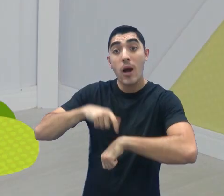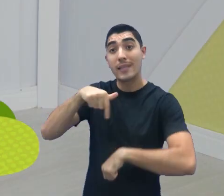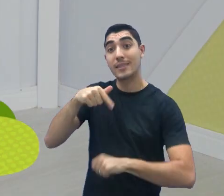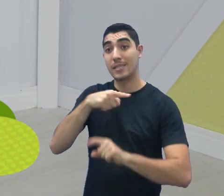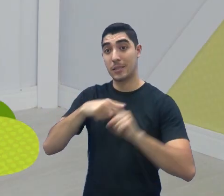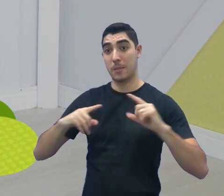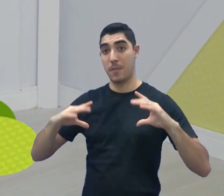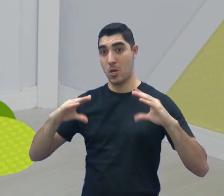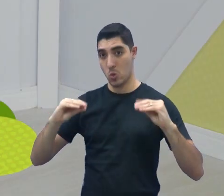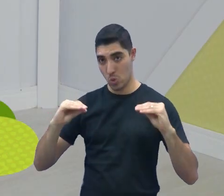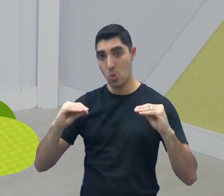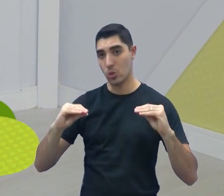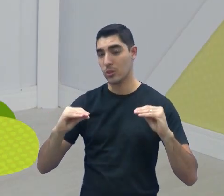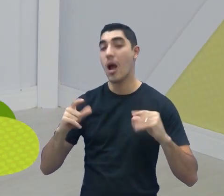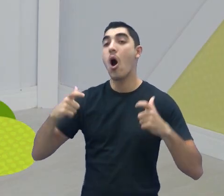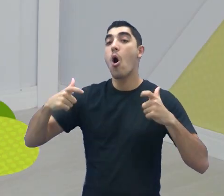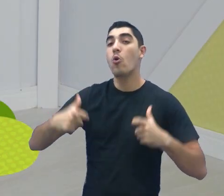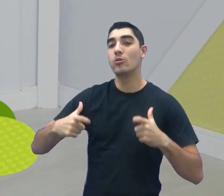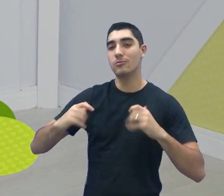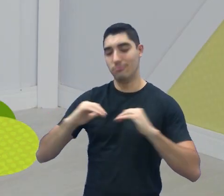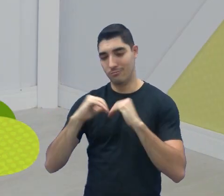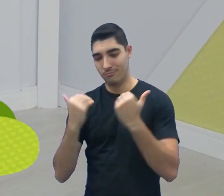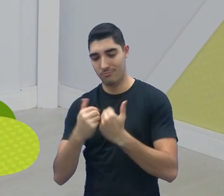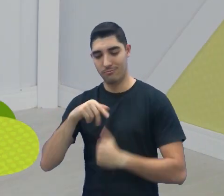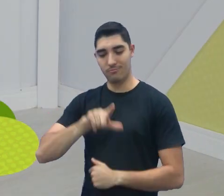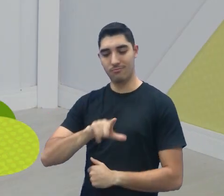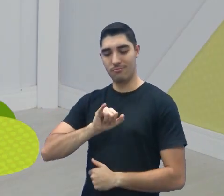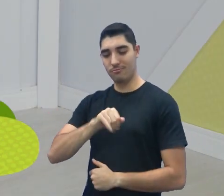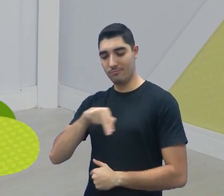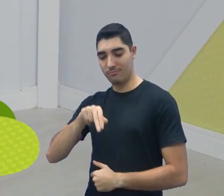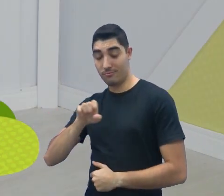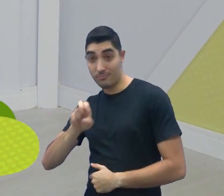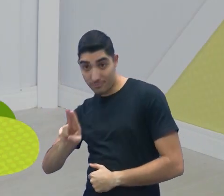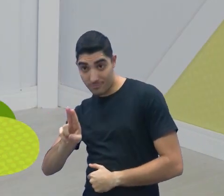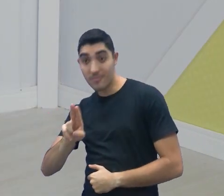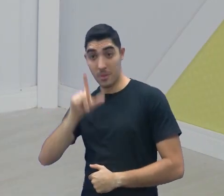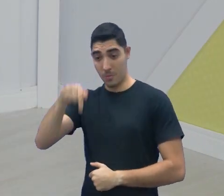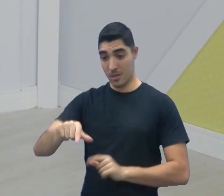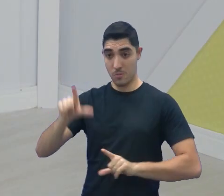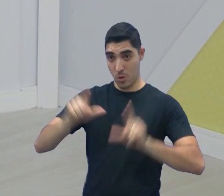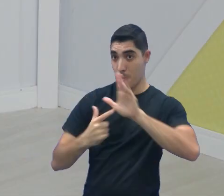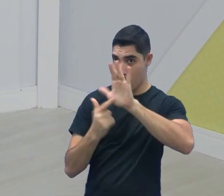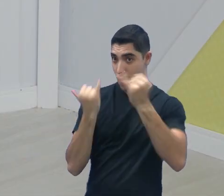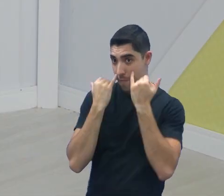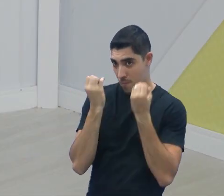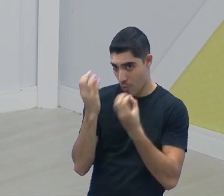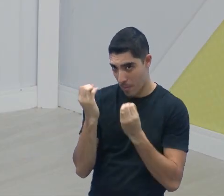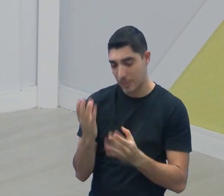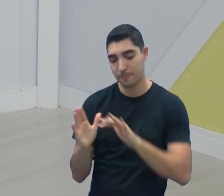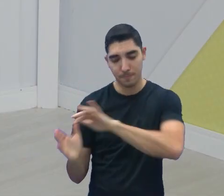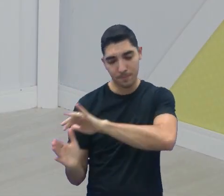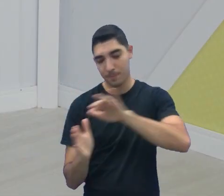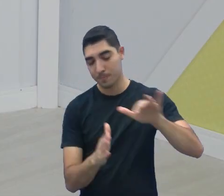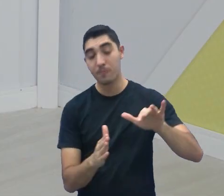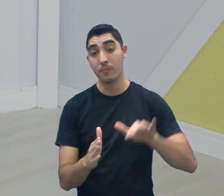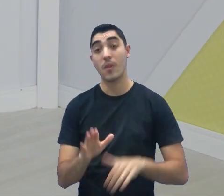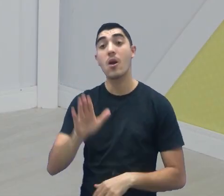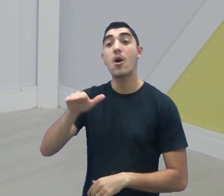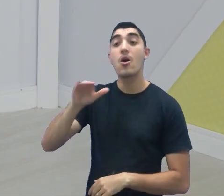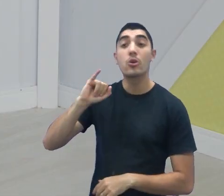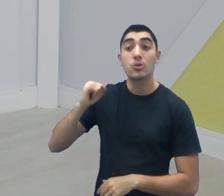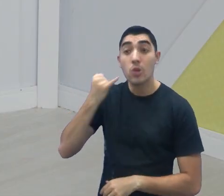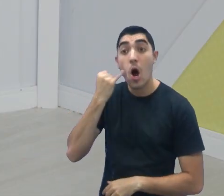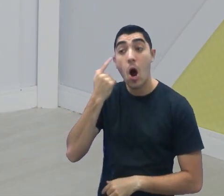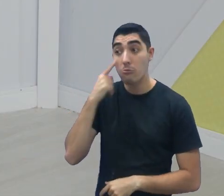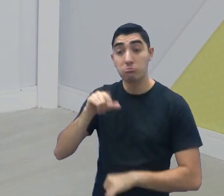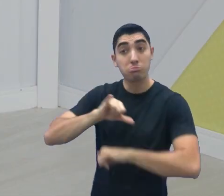ginásio Linneu de Moura. A gente vai trazer todos os detalhes para você aqui no nosso Hora do Esporte. João, para a gente fechar esse segundo bloco, notícia